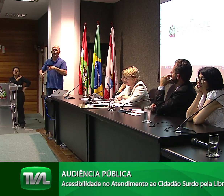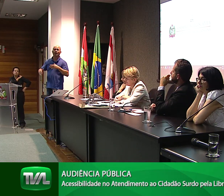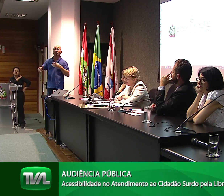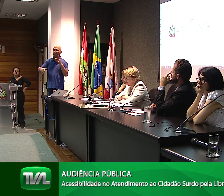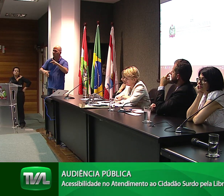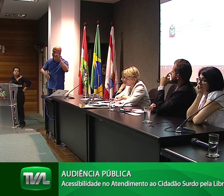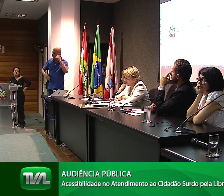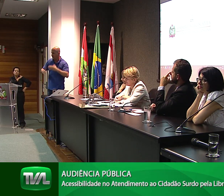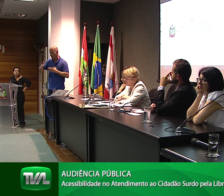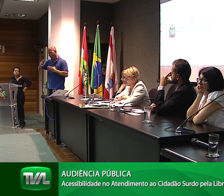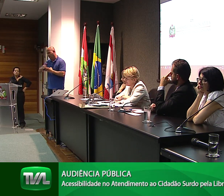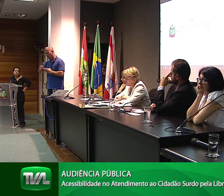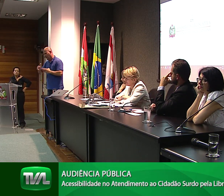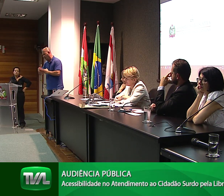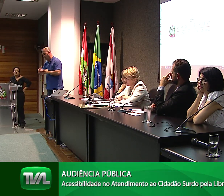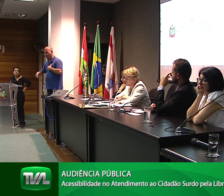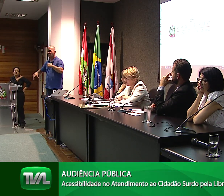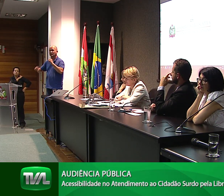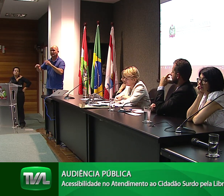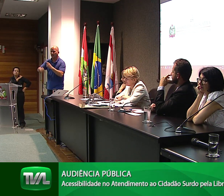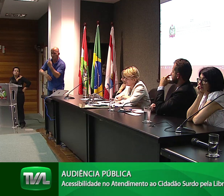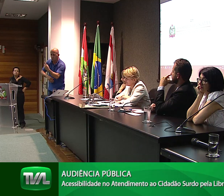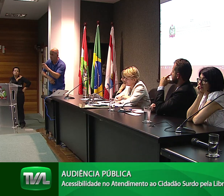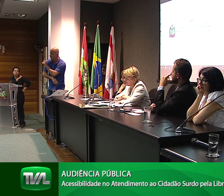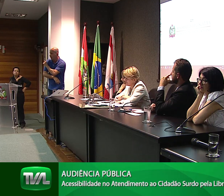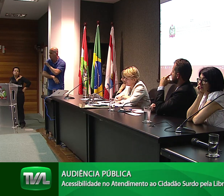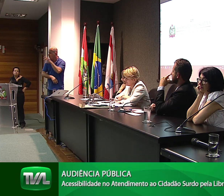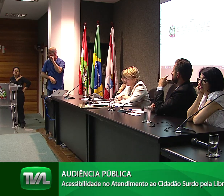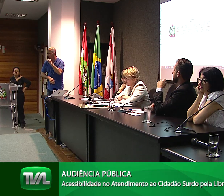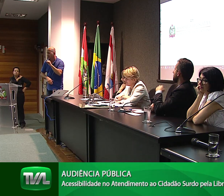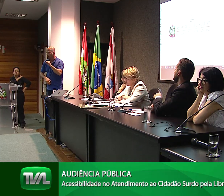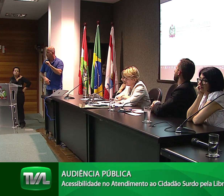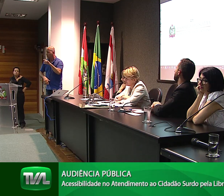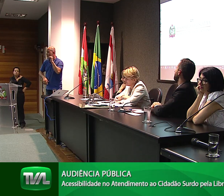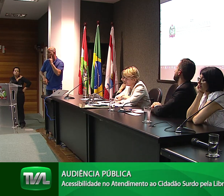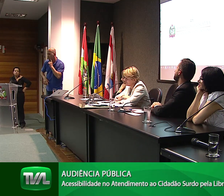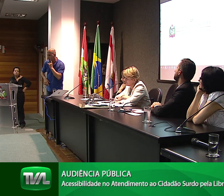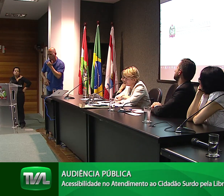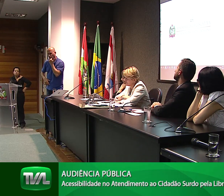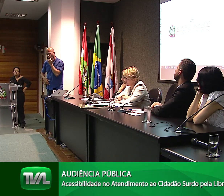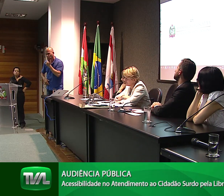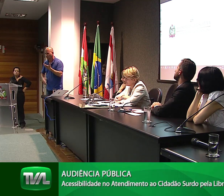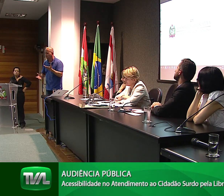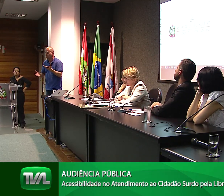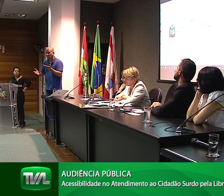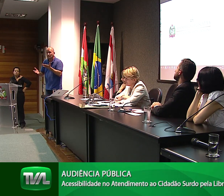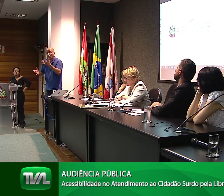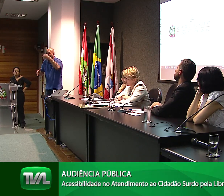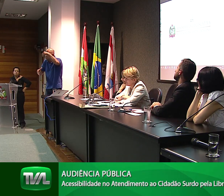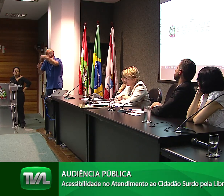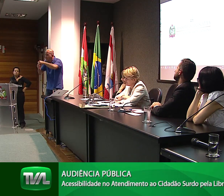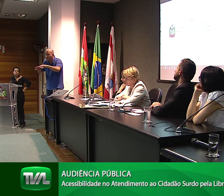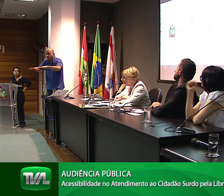escolas municipais, e eu sempre fui oprimido enquanto professor surdo. Eu tentava ensinar um aluno surdo,